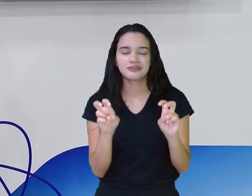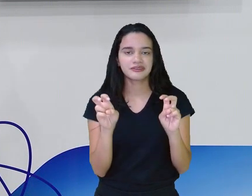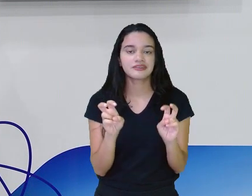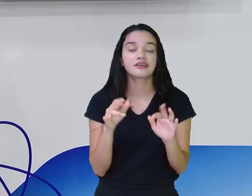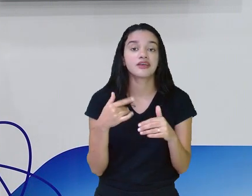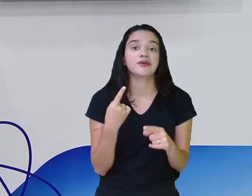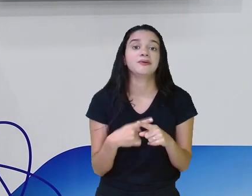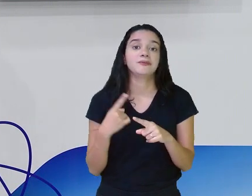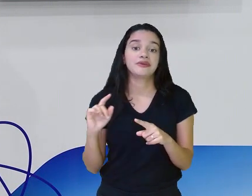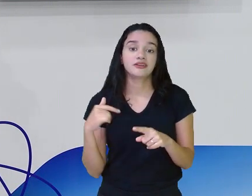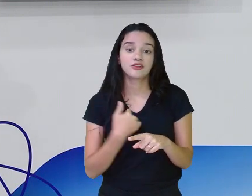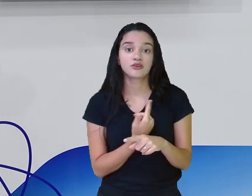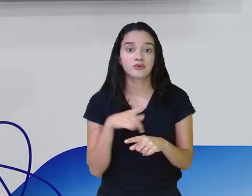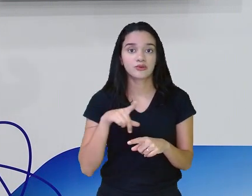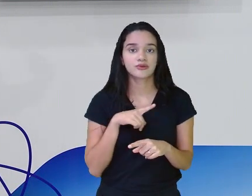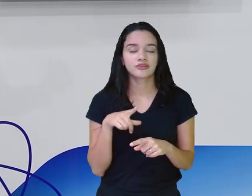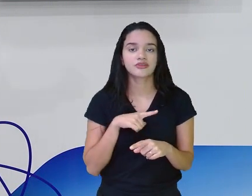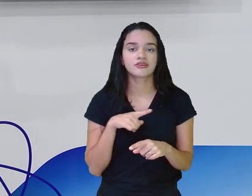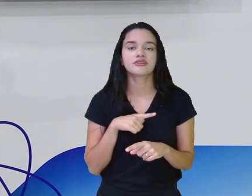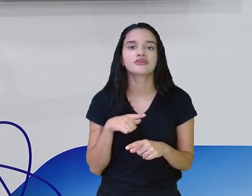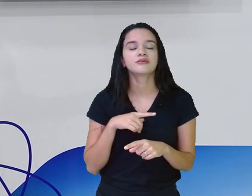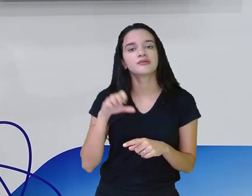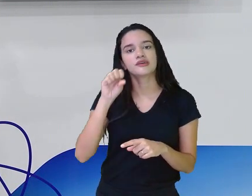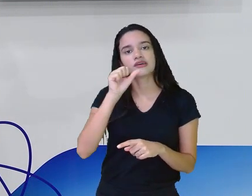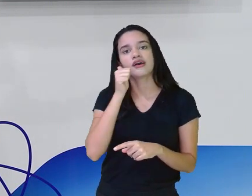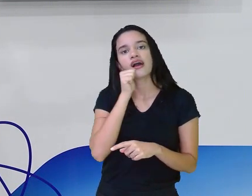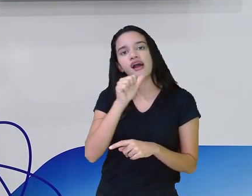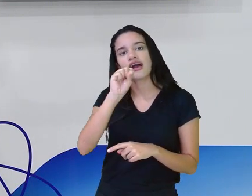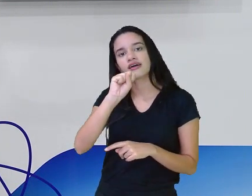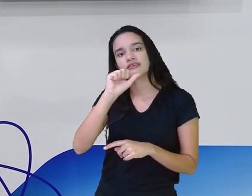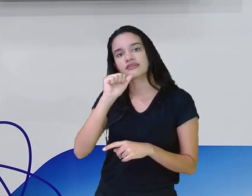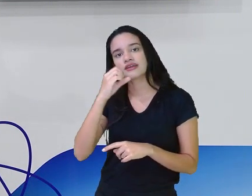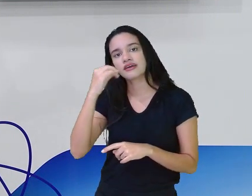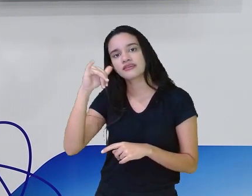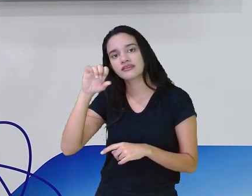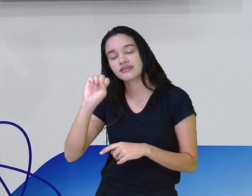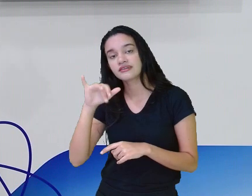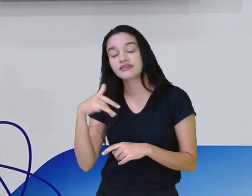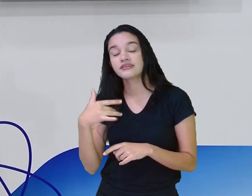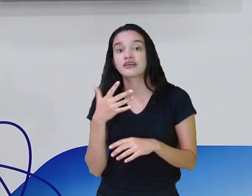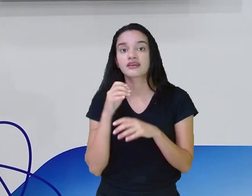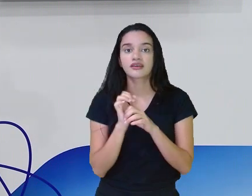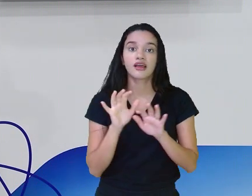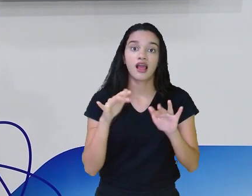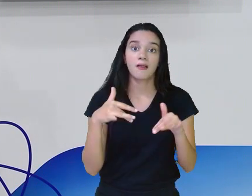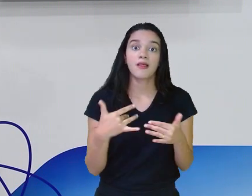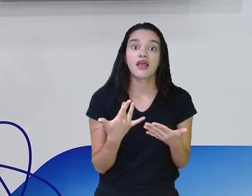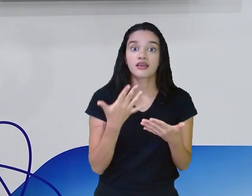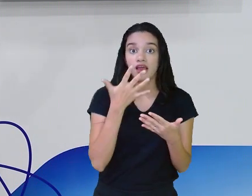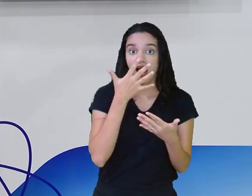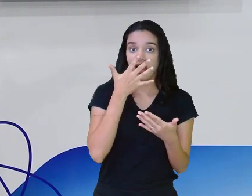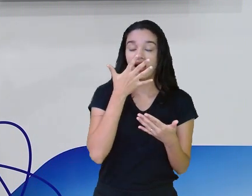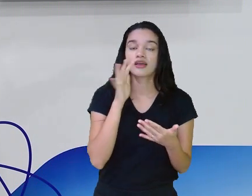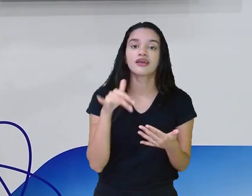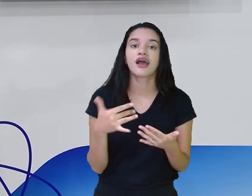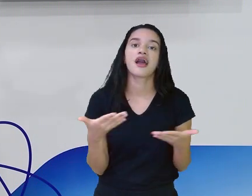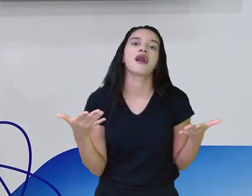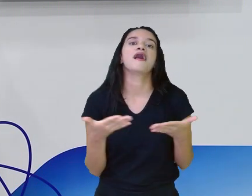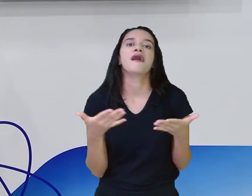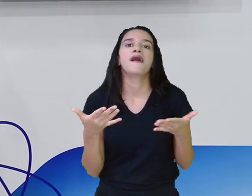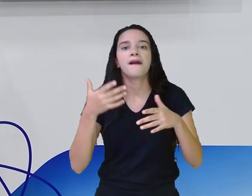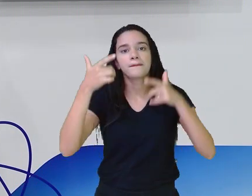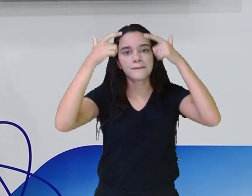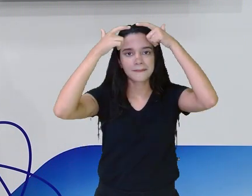e porque nós temos aí a sacisa que encanta aí o fazendeiro, e lá na outra versão, a tradicional, seria a princesa que